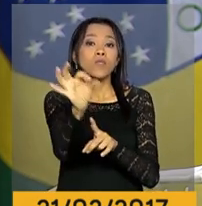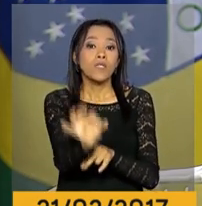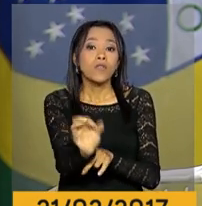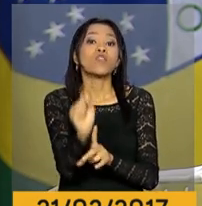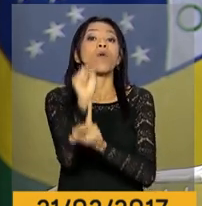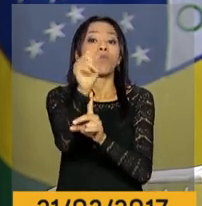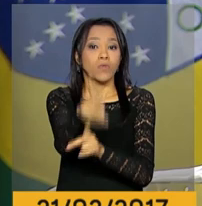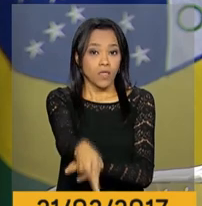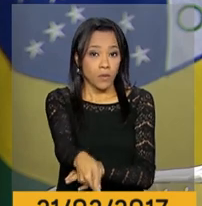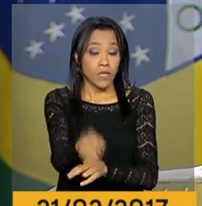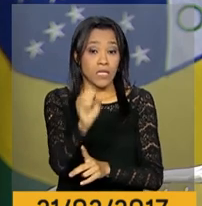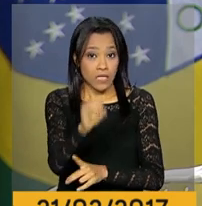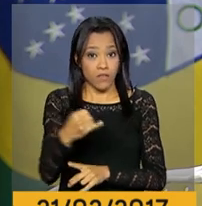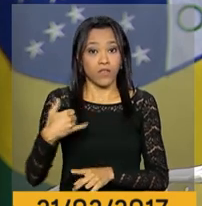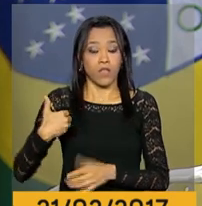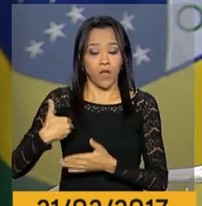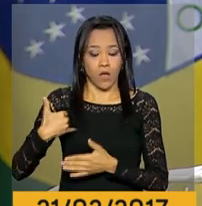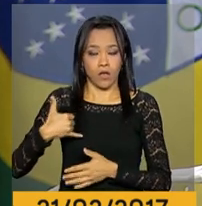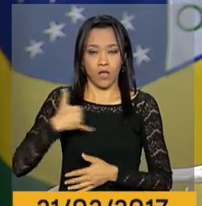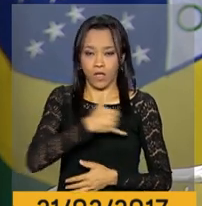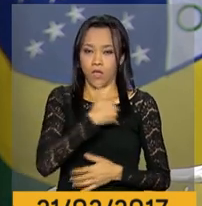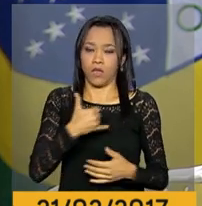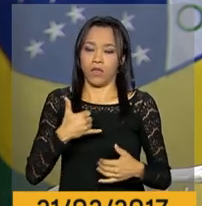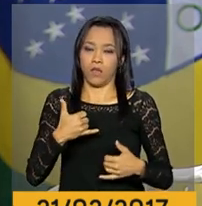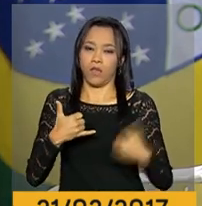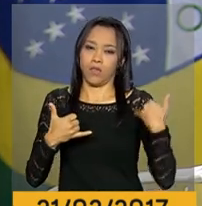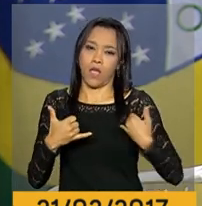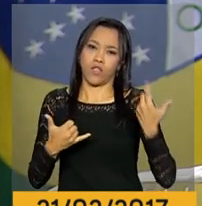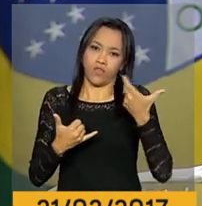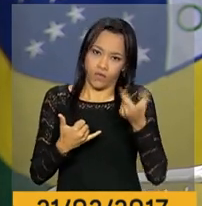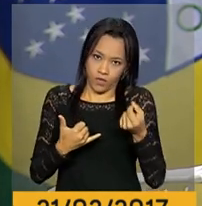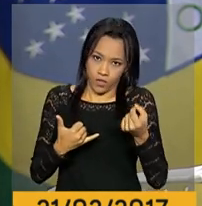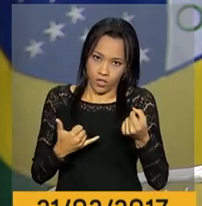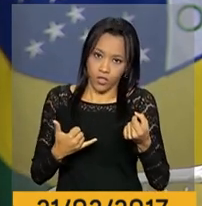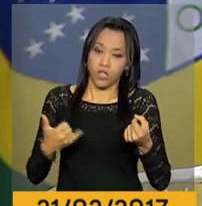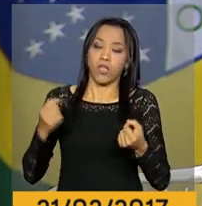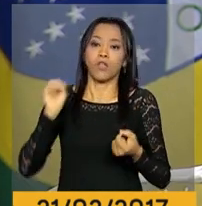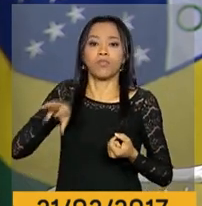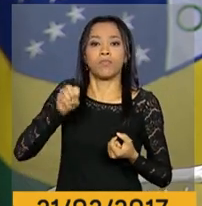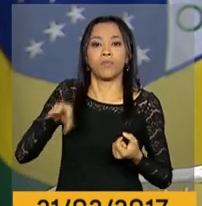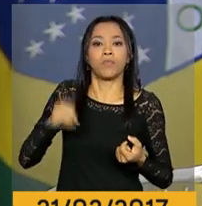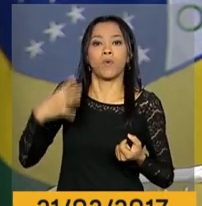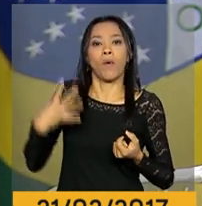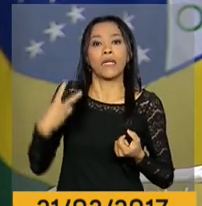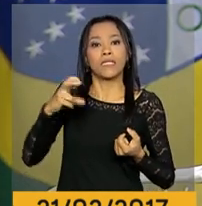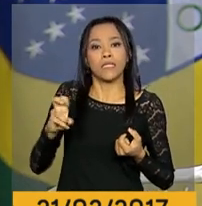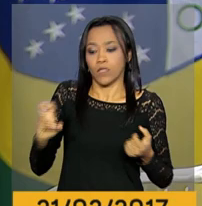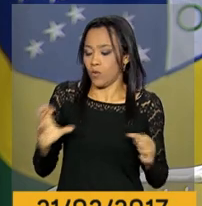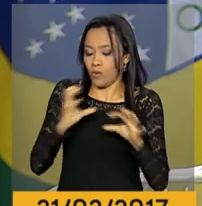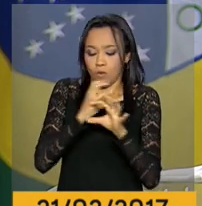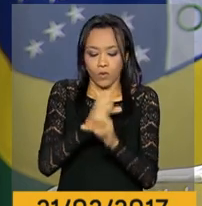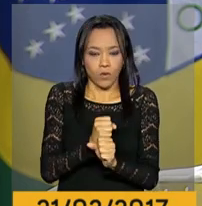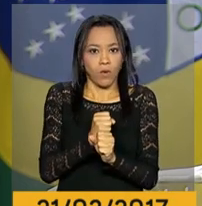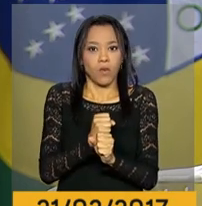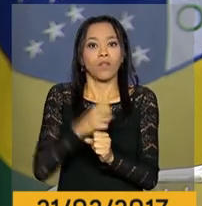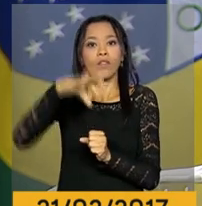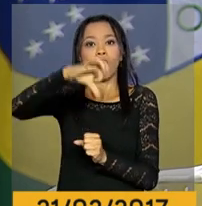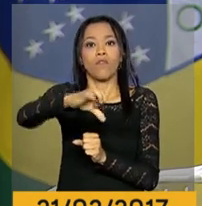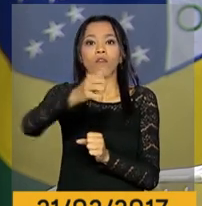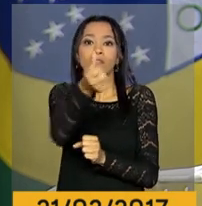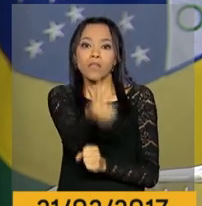você tem se você começou com 20 anos e contribuiu Durante 45 anos você tem na verdade